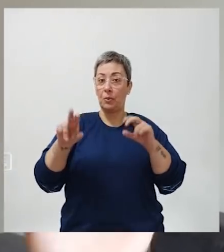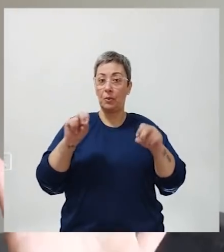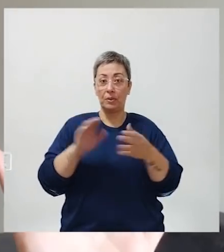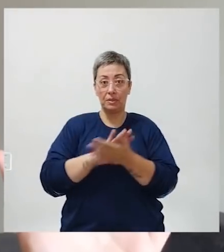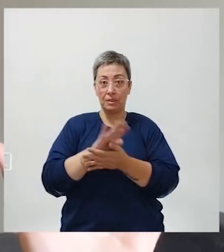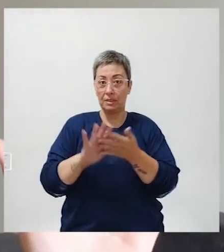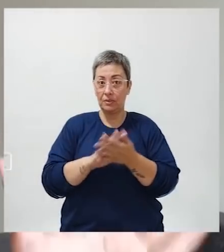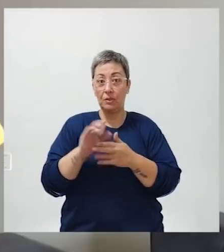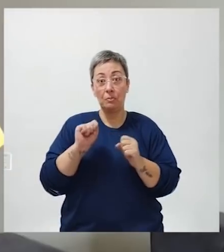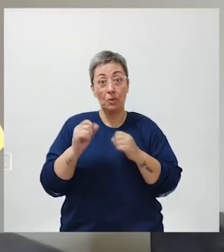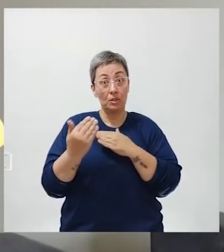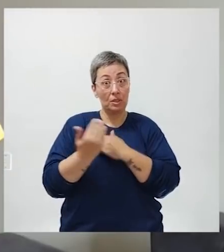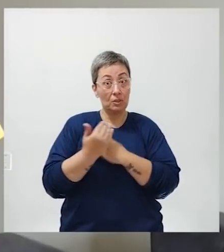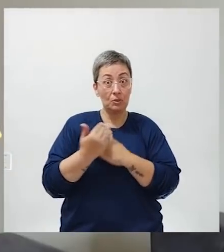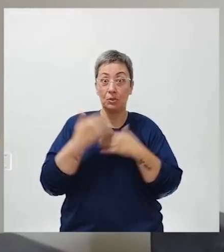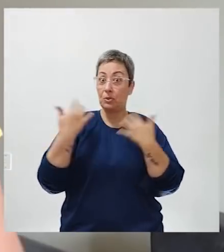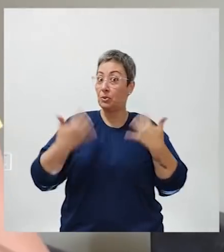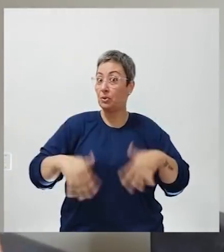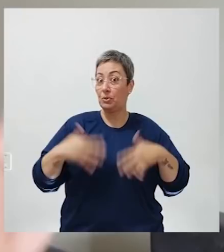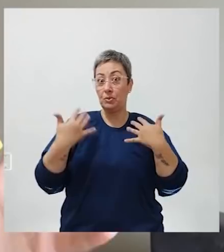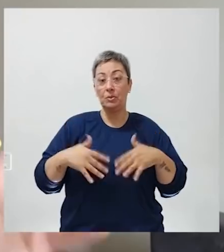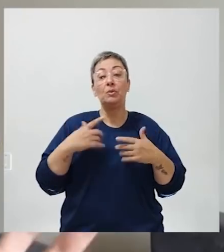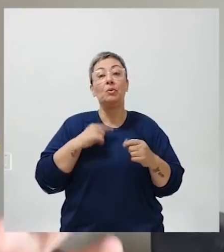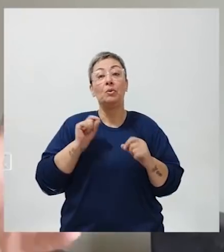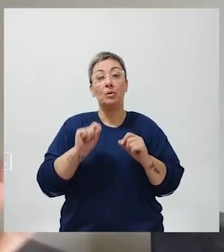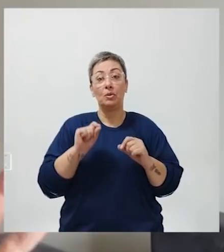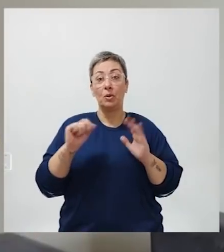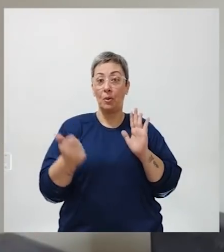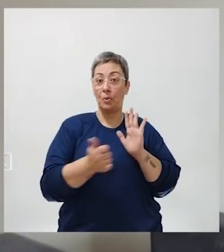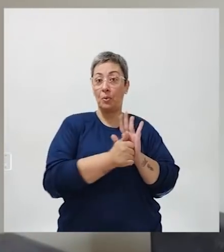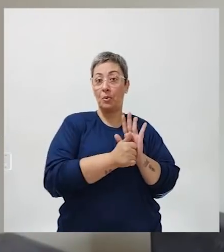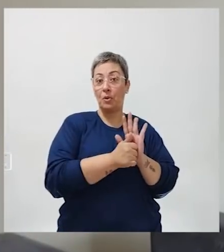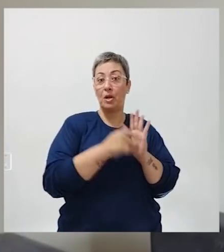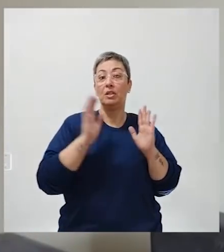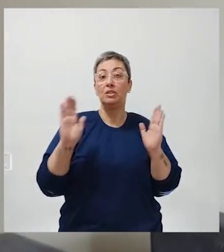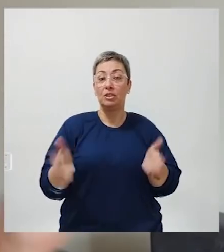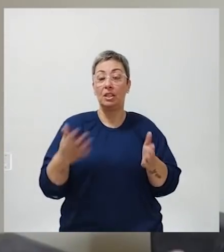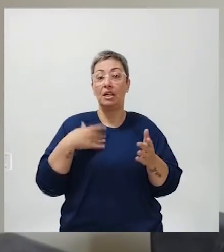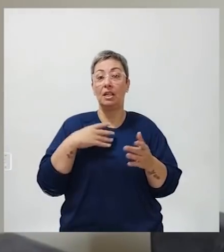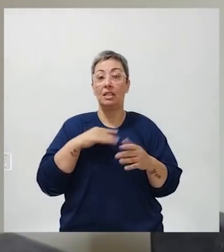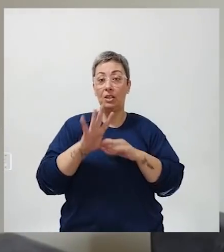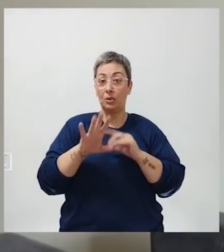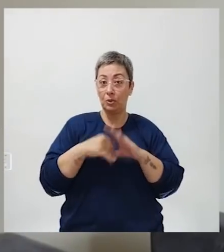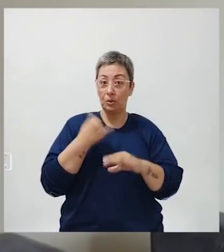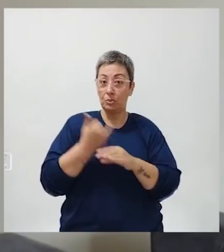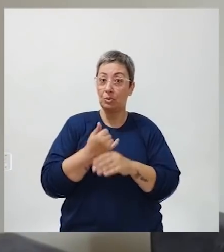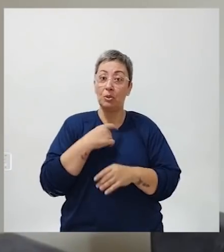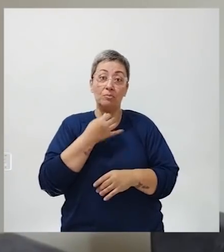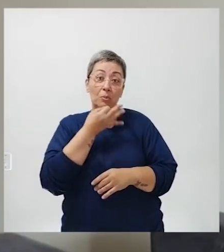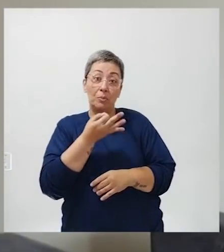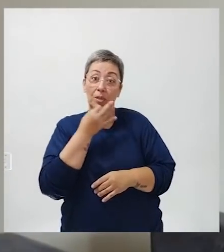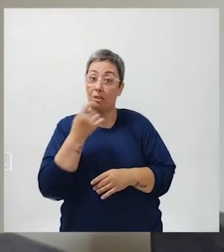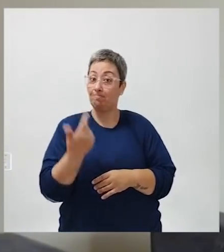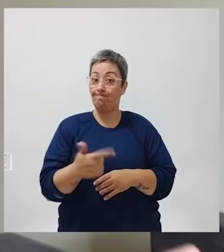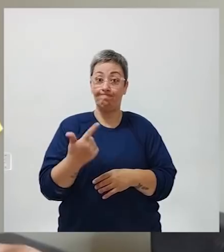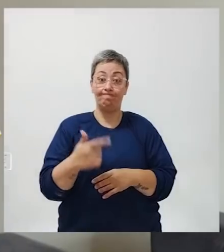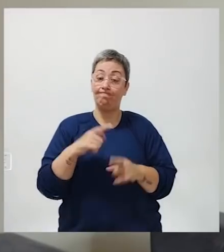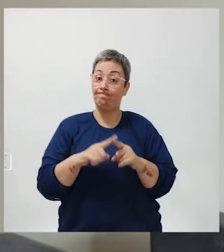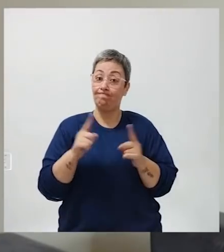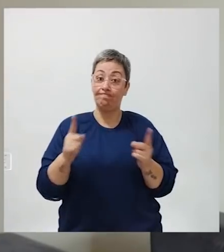e sem contaminar os outros, tá bom? Você já sabe como você me ajuda e ajuda muito me dando um like, já que aqui no YouTube a gente não consegue mais